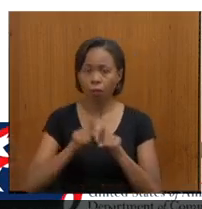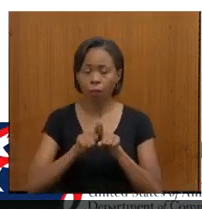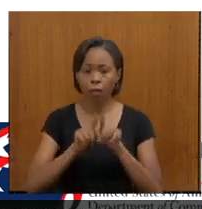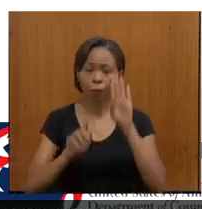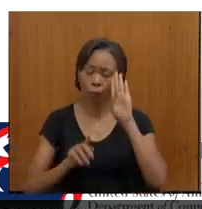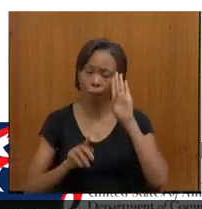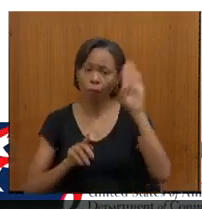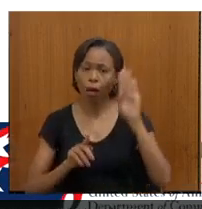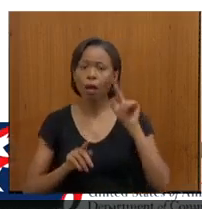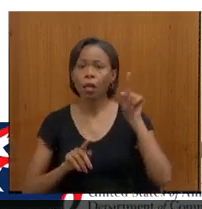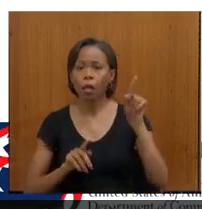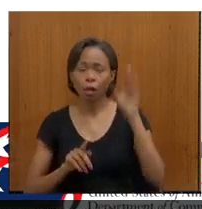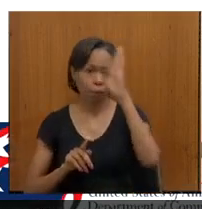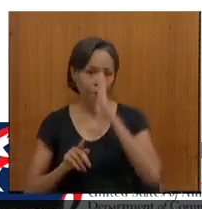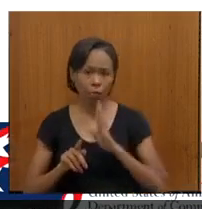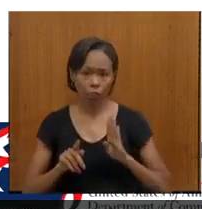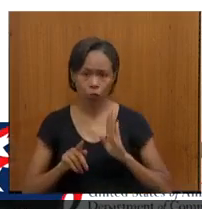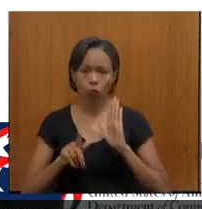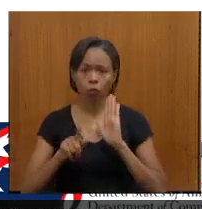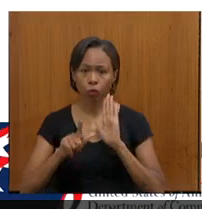Embaixada do Brasil em